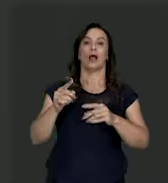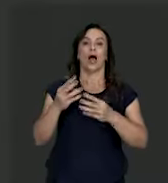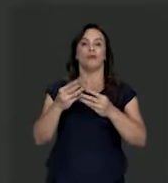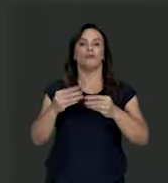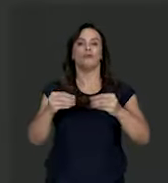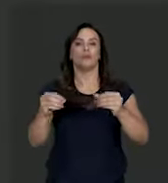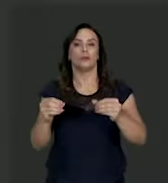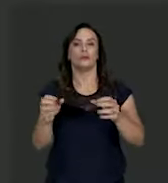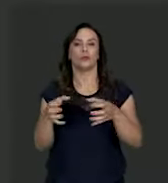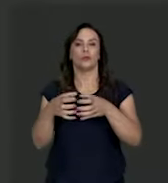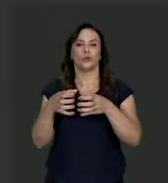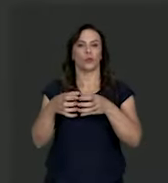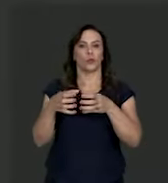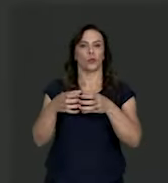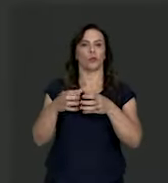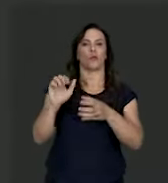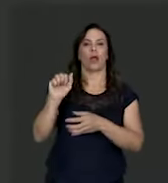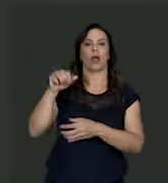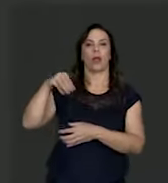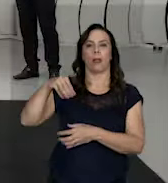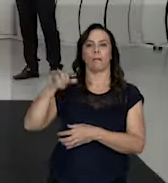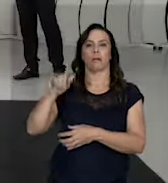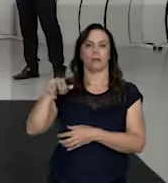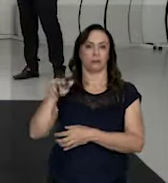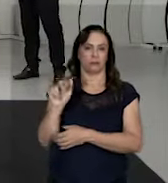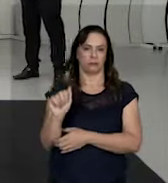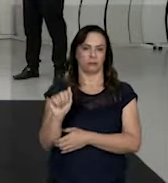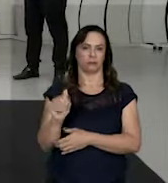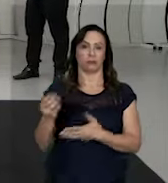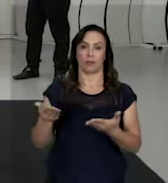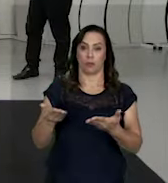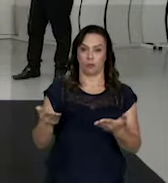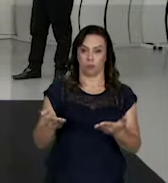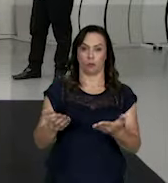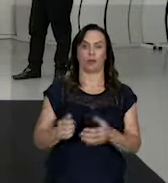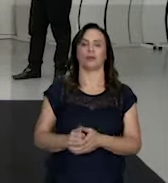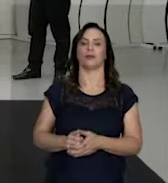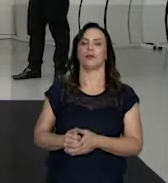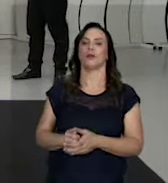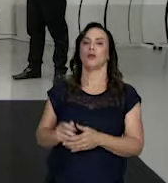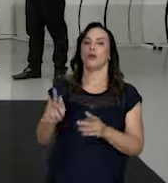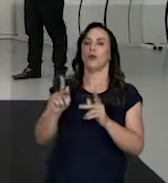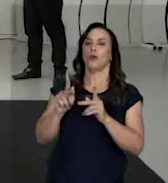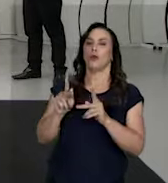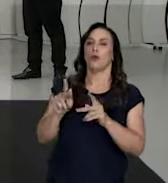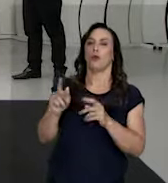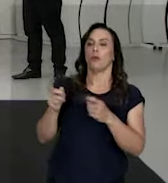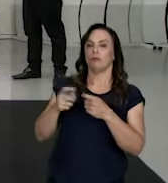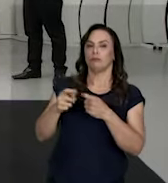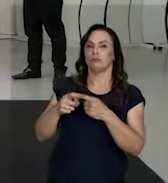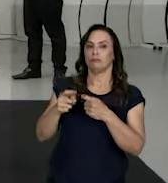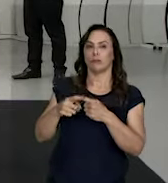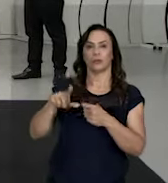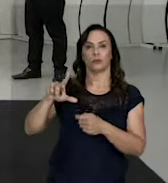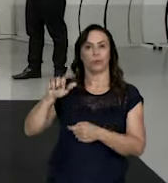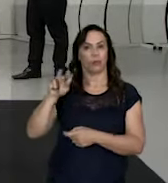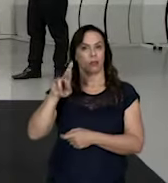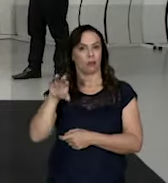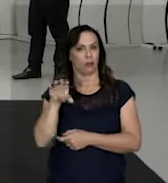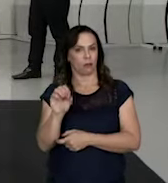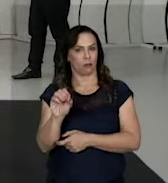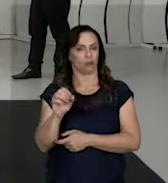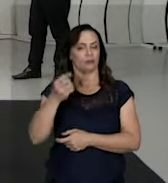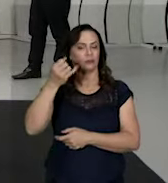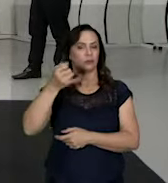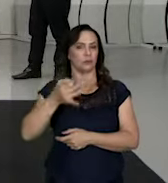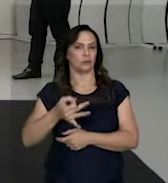amina. E aí agora eu passo a palavra para nosso convidado, Dr. Lauro Macedo, para que o mesmo fale sobre a ação